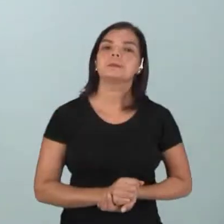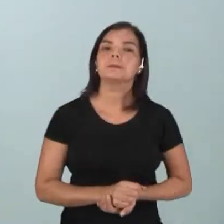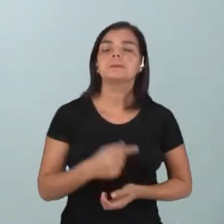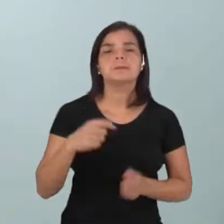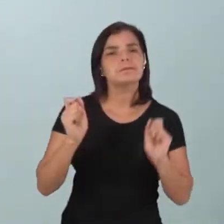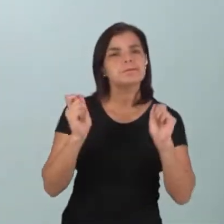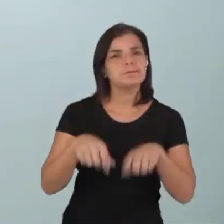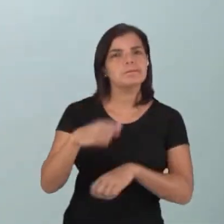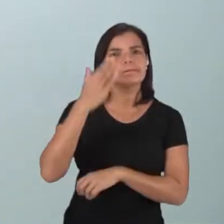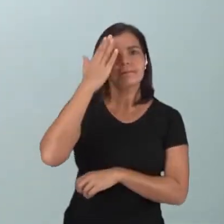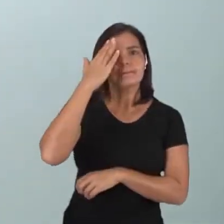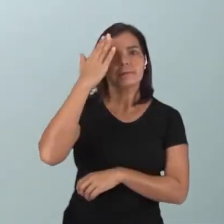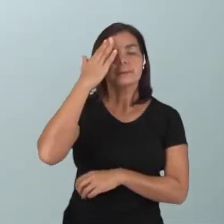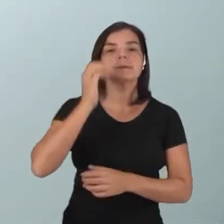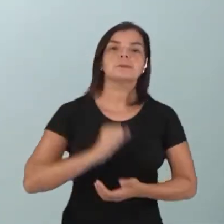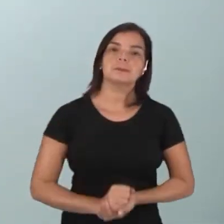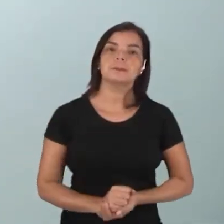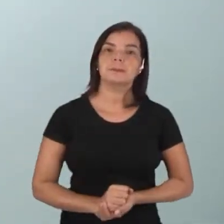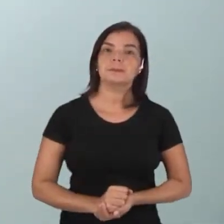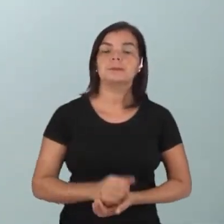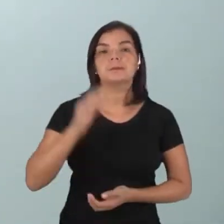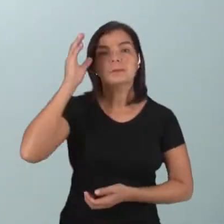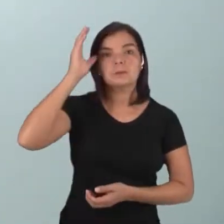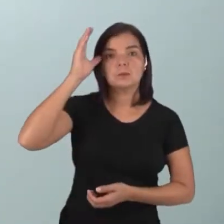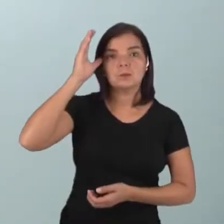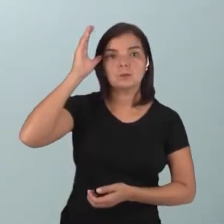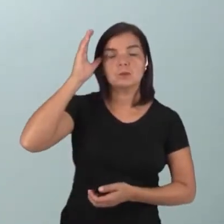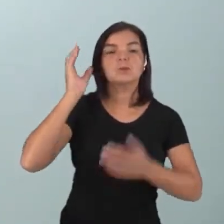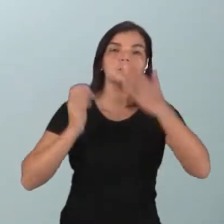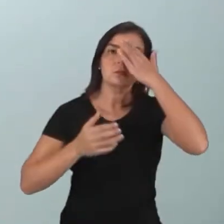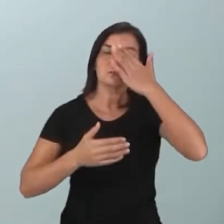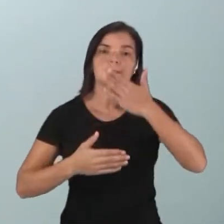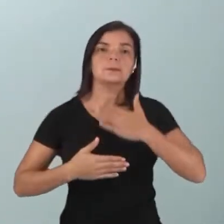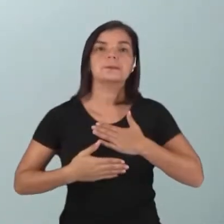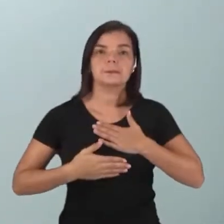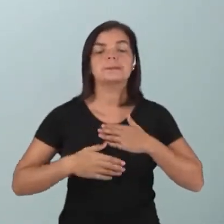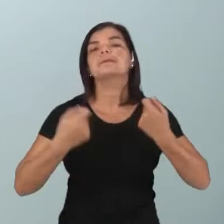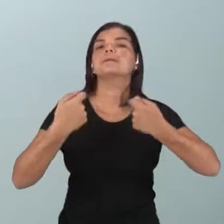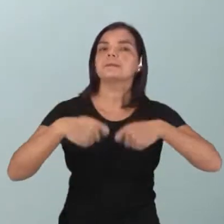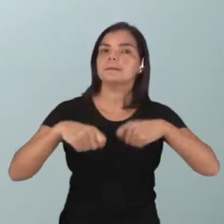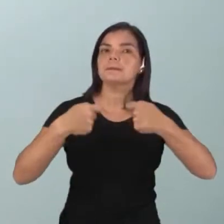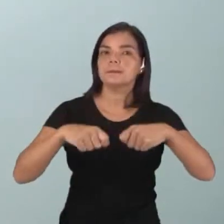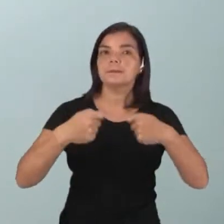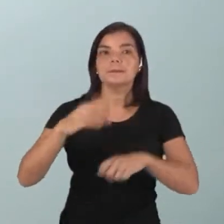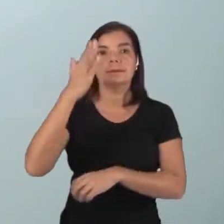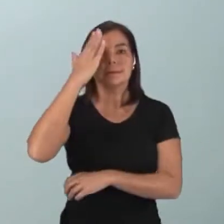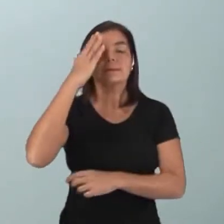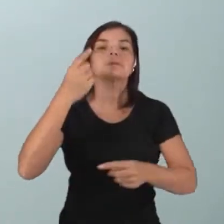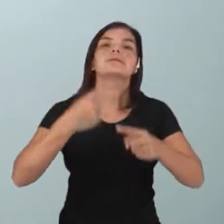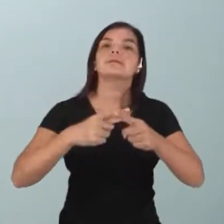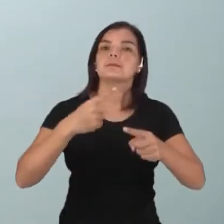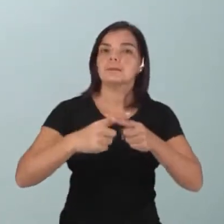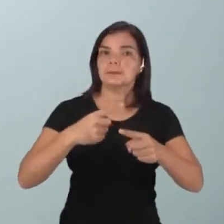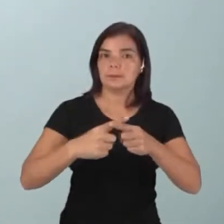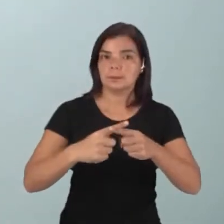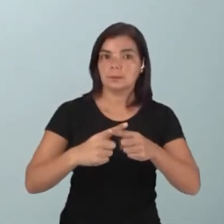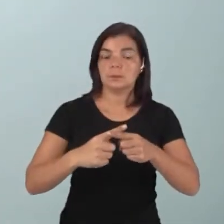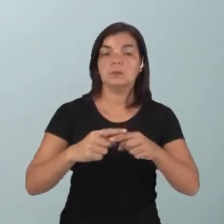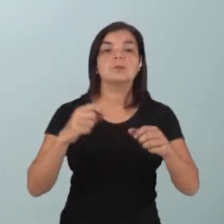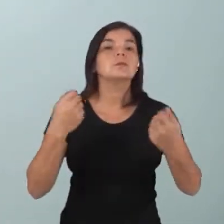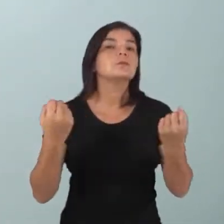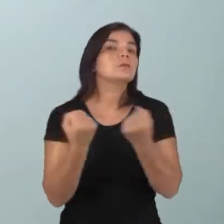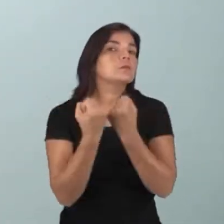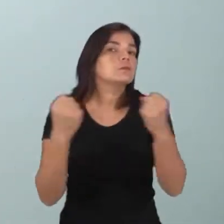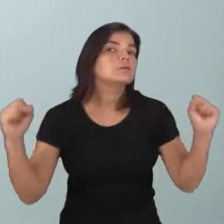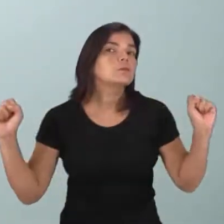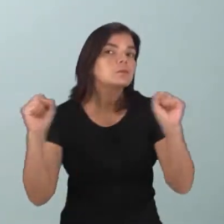gente pode entender sobre isso? Na conscientização corporal, a gente precisa entender o porquê que eu estou fazendo esse